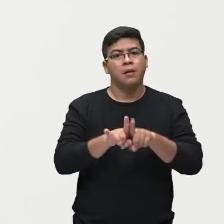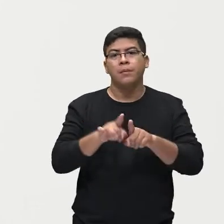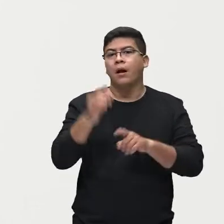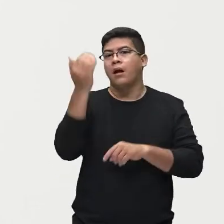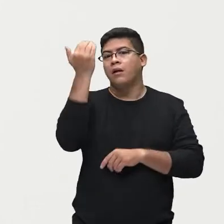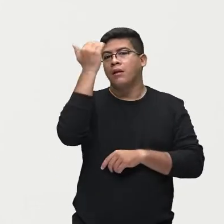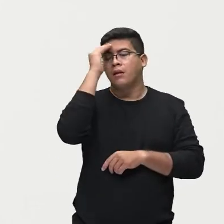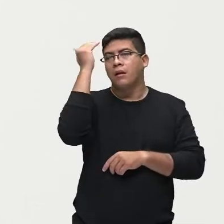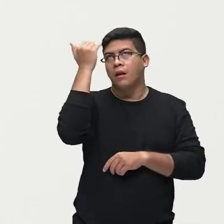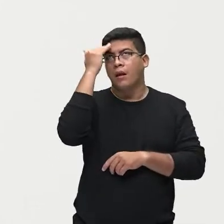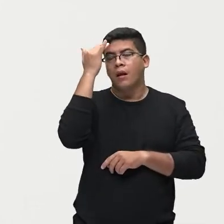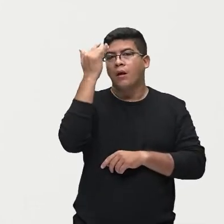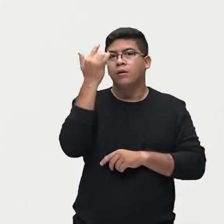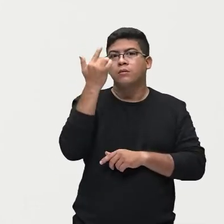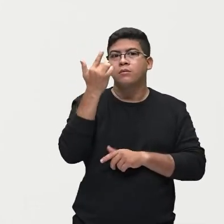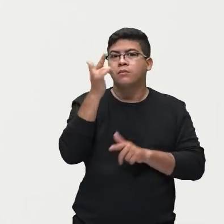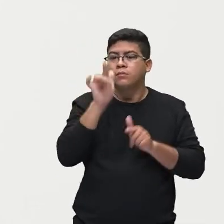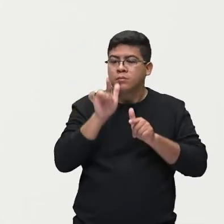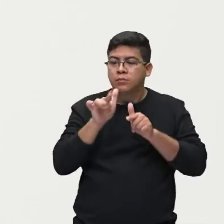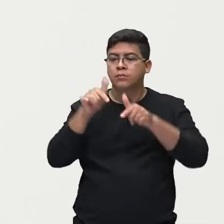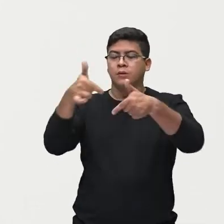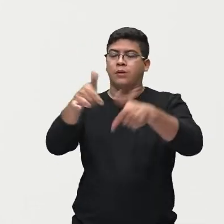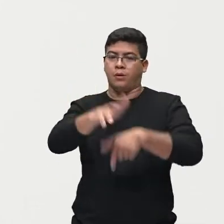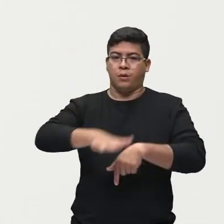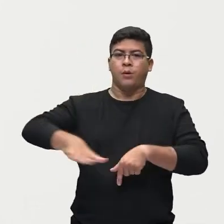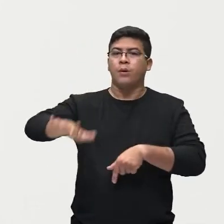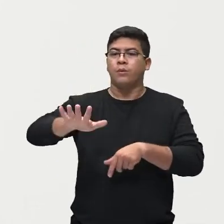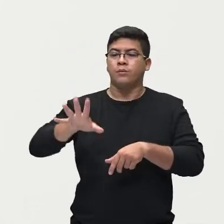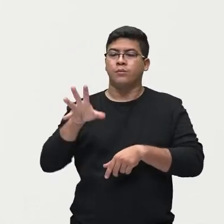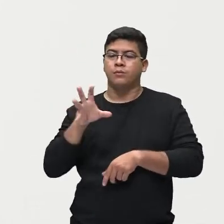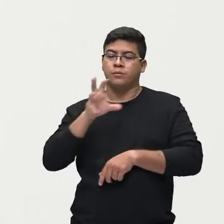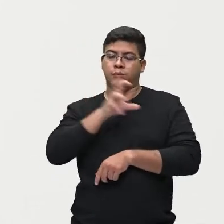entender e exercitar o amor ao outro.